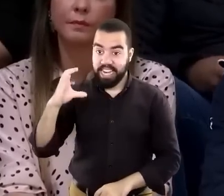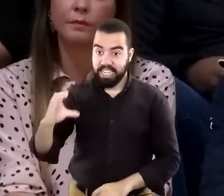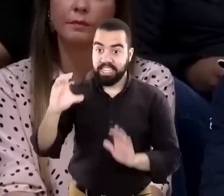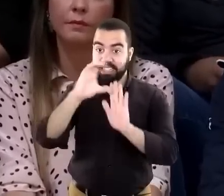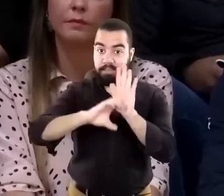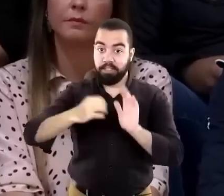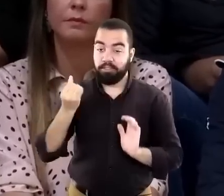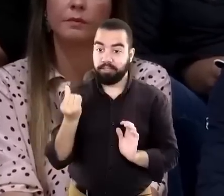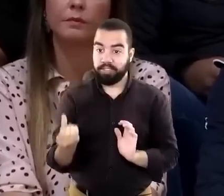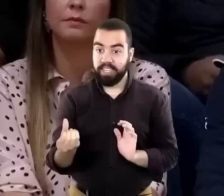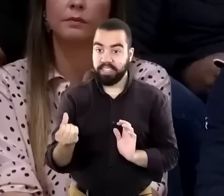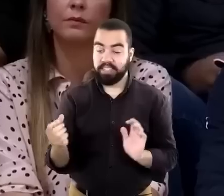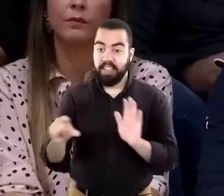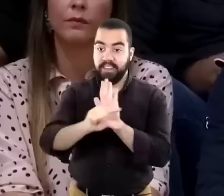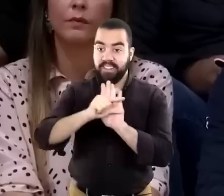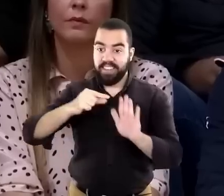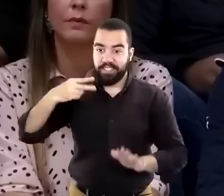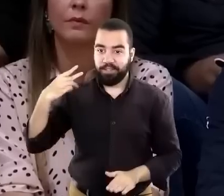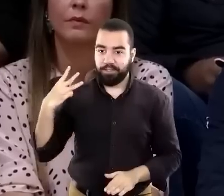por gentileza.